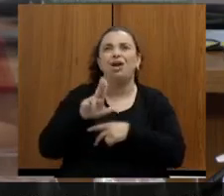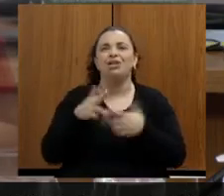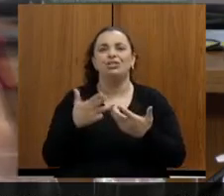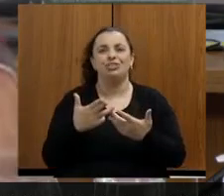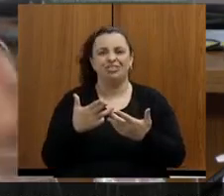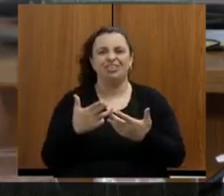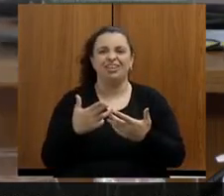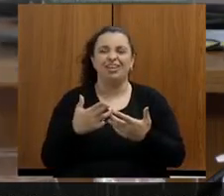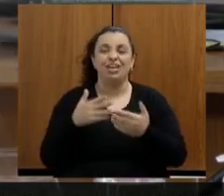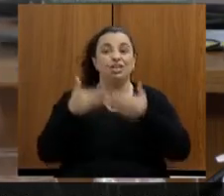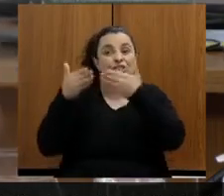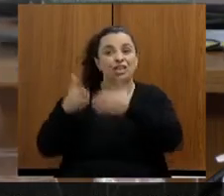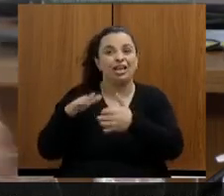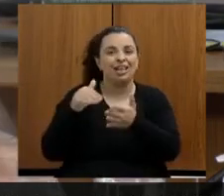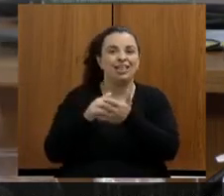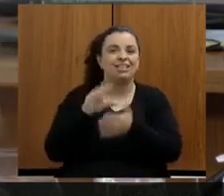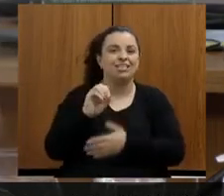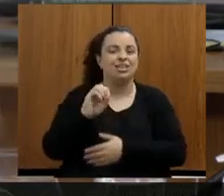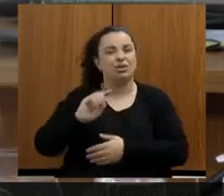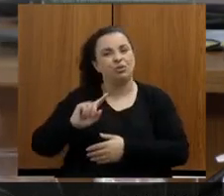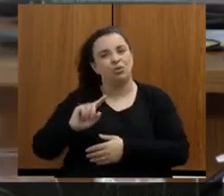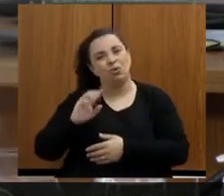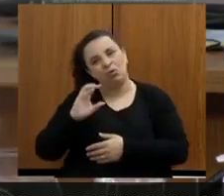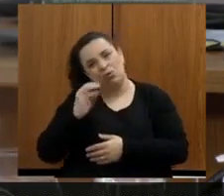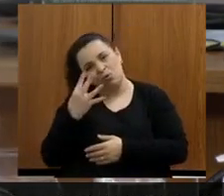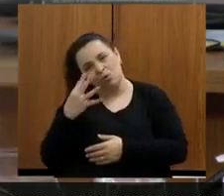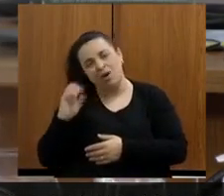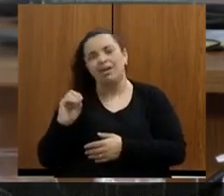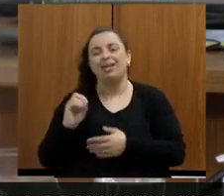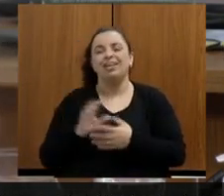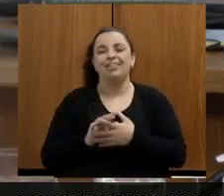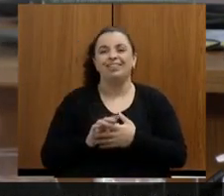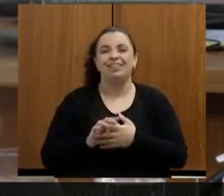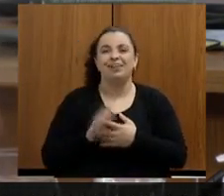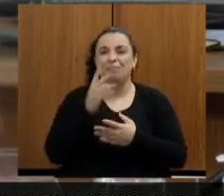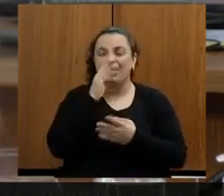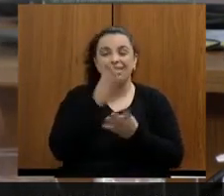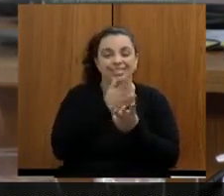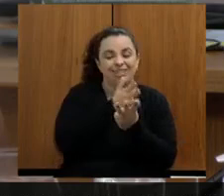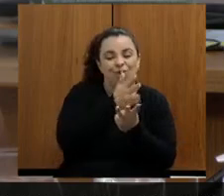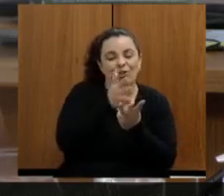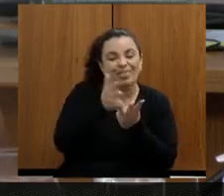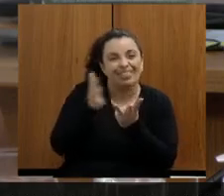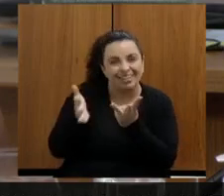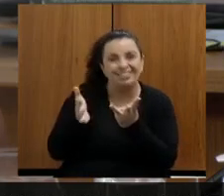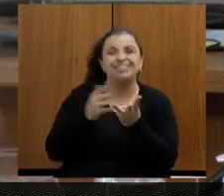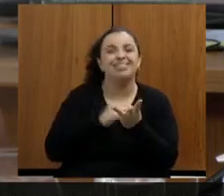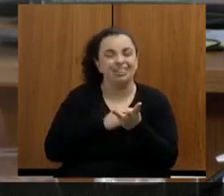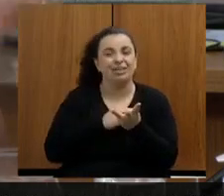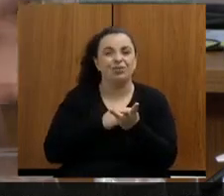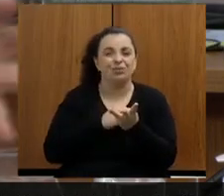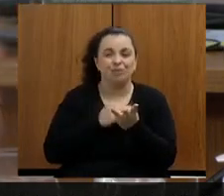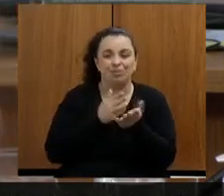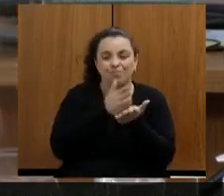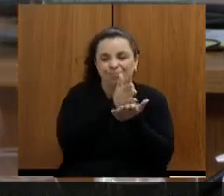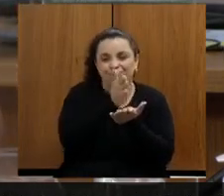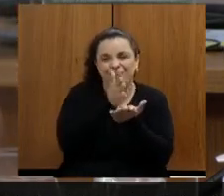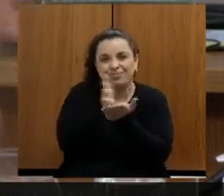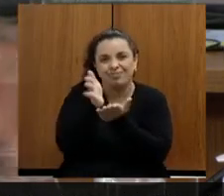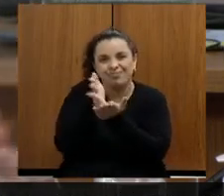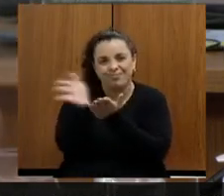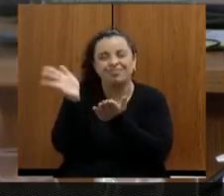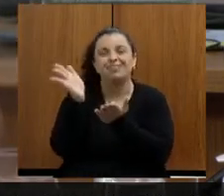a135 Montes Claros né que que chega aqui em Belo Horizonte Então realmente uma região muito extensa